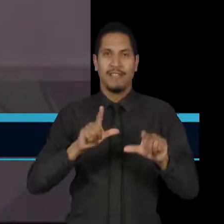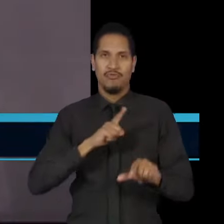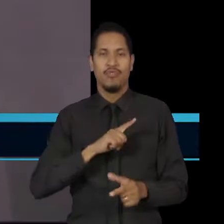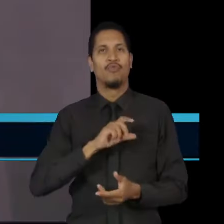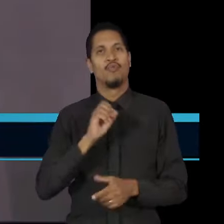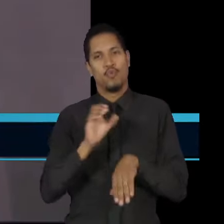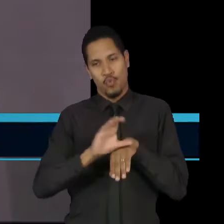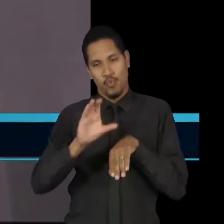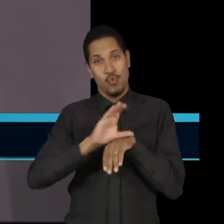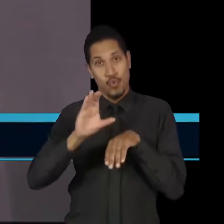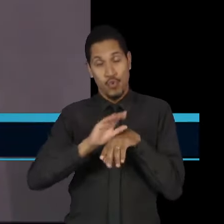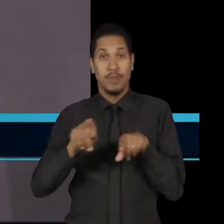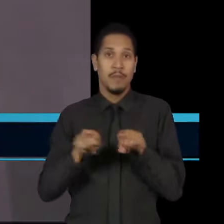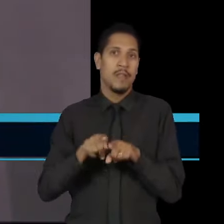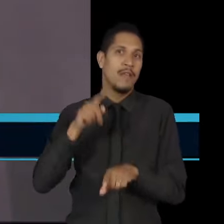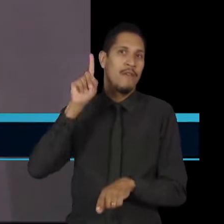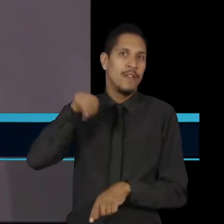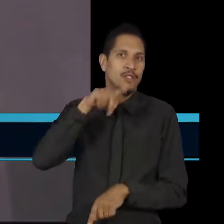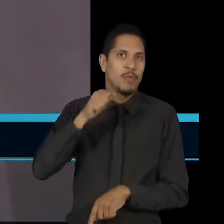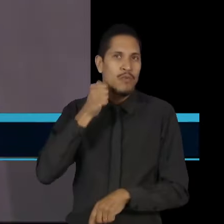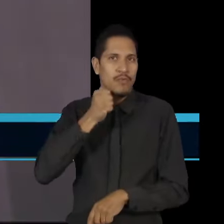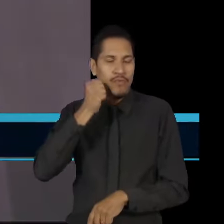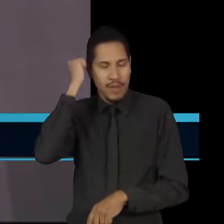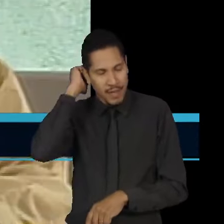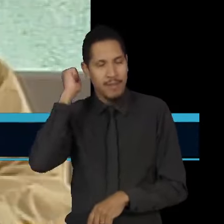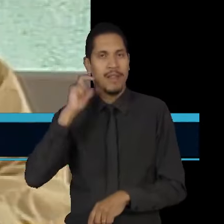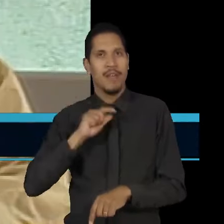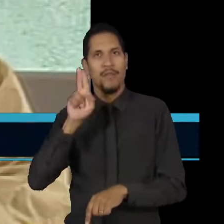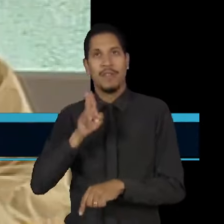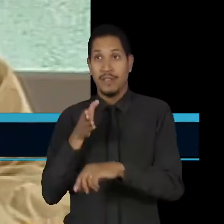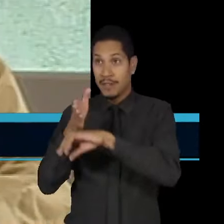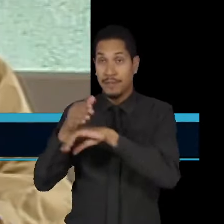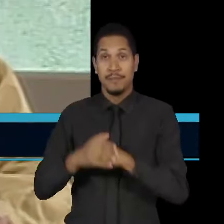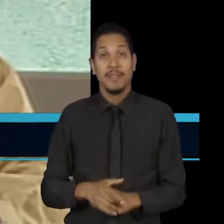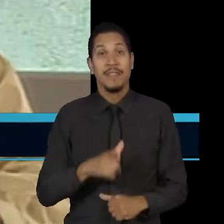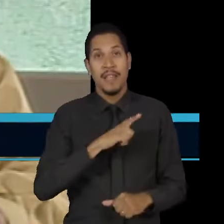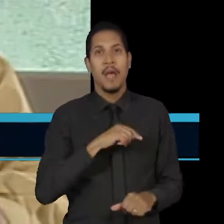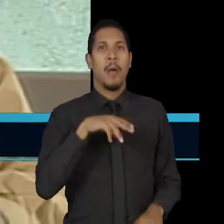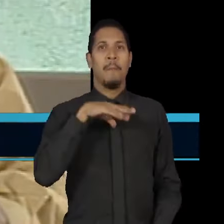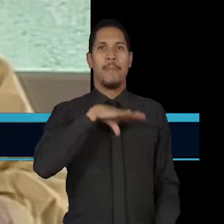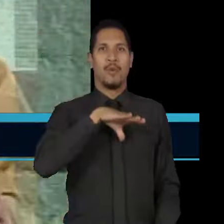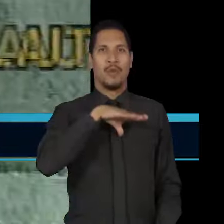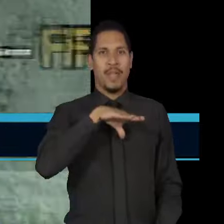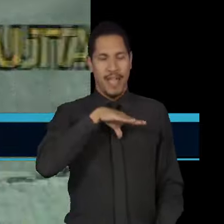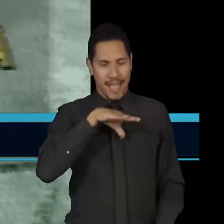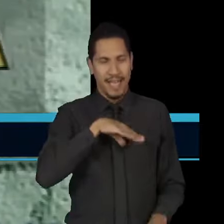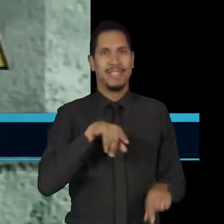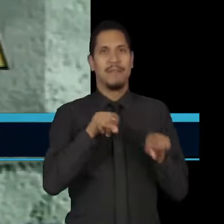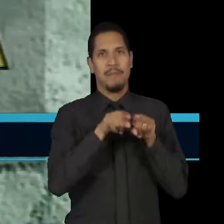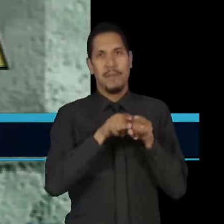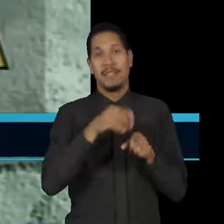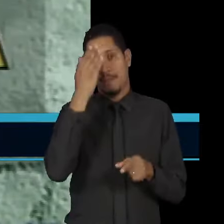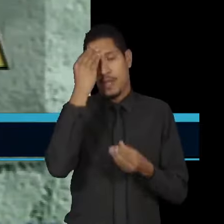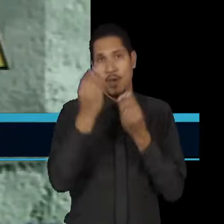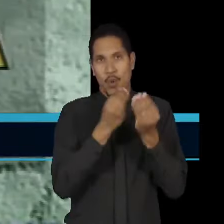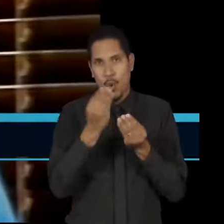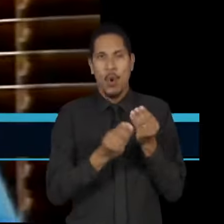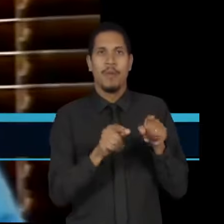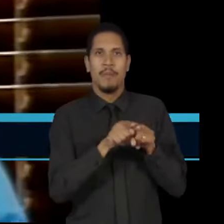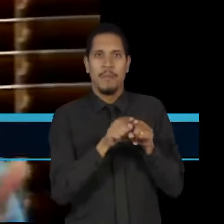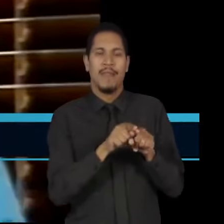formatos. O vestibulando, para quem queria entrar na universidade. O Nossa Língua, com o professor Pasquale, tirando as dúvidas de